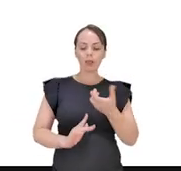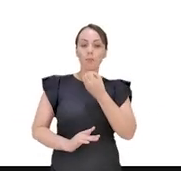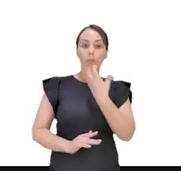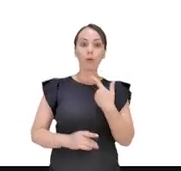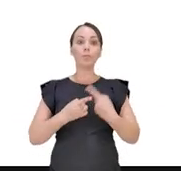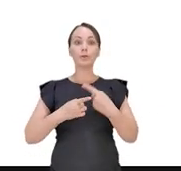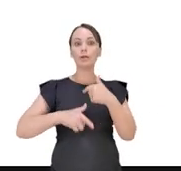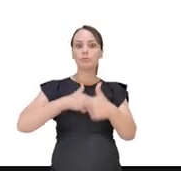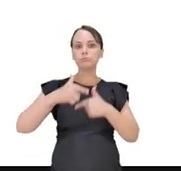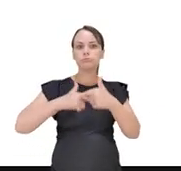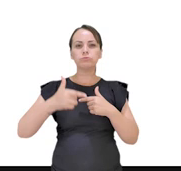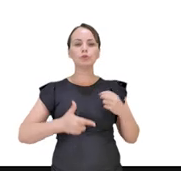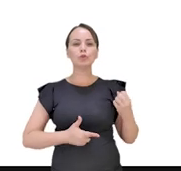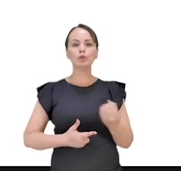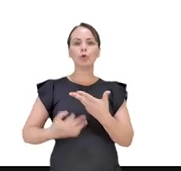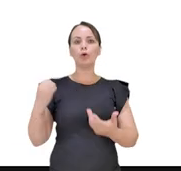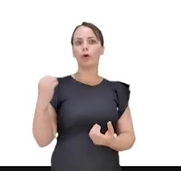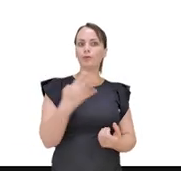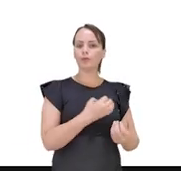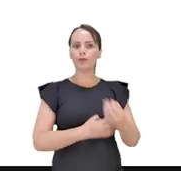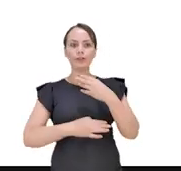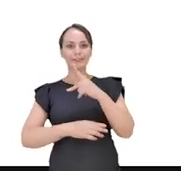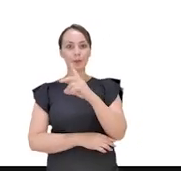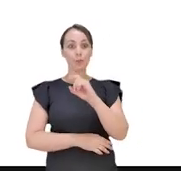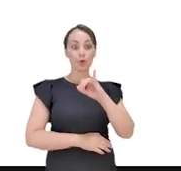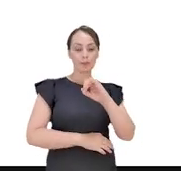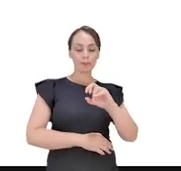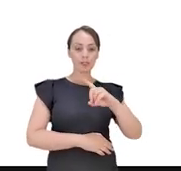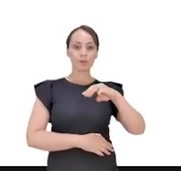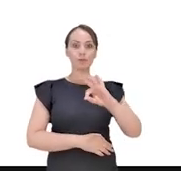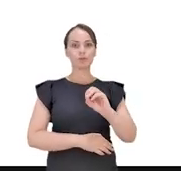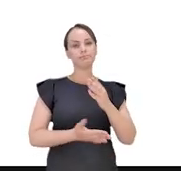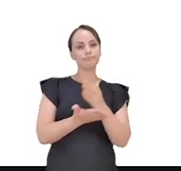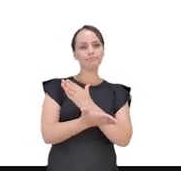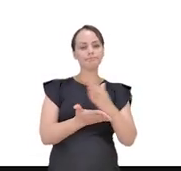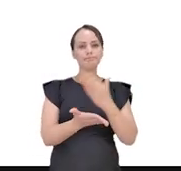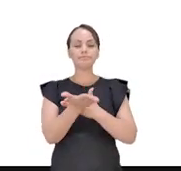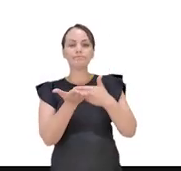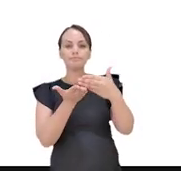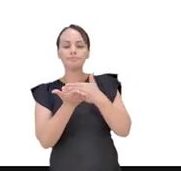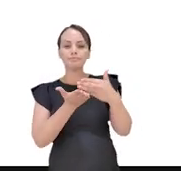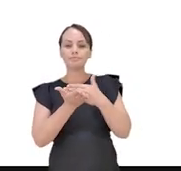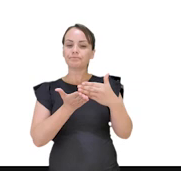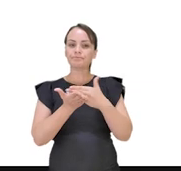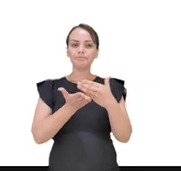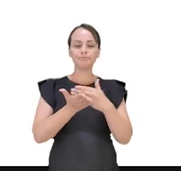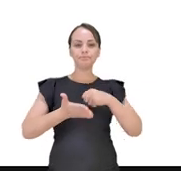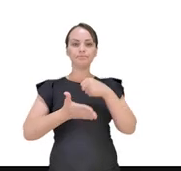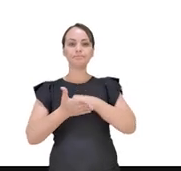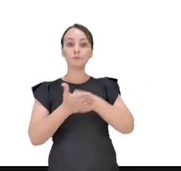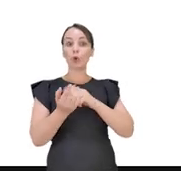gente trabalha com a produção de novos compostos como esses polímeros aí, né? Alguns a gente começa a trabalhar com uma